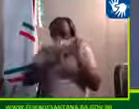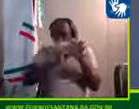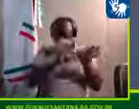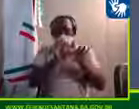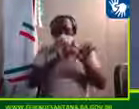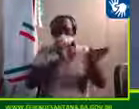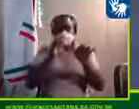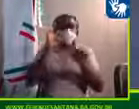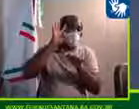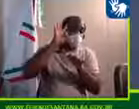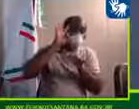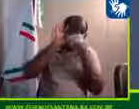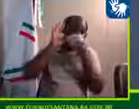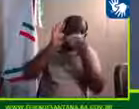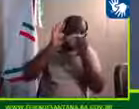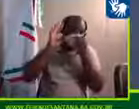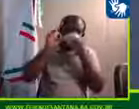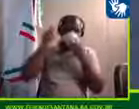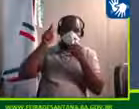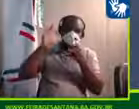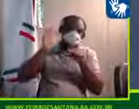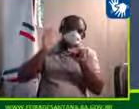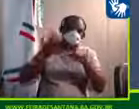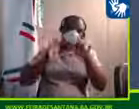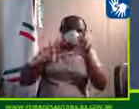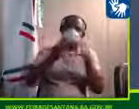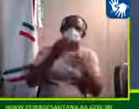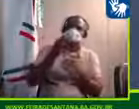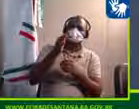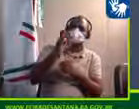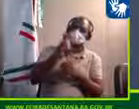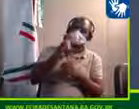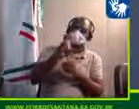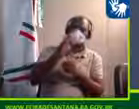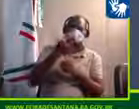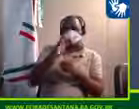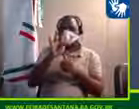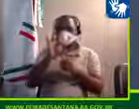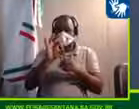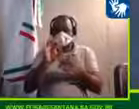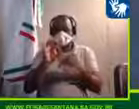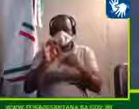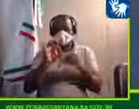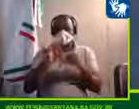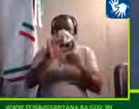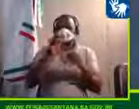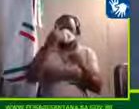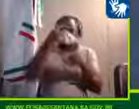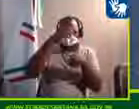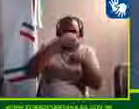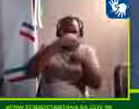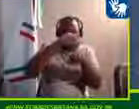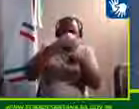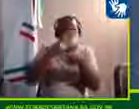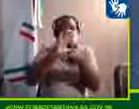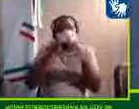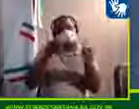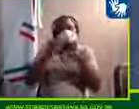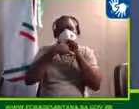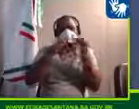última quarta-feira, está em torno de 5 a 10 leitos. Não temos a informação atualizada ainda